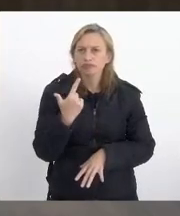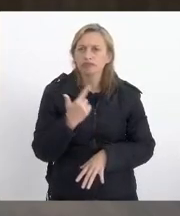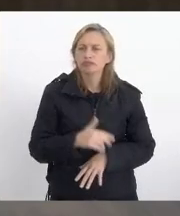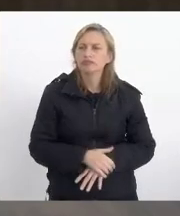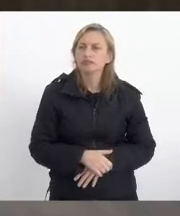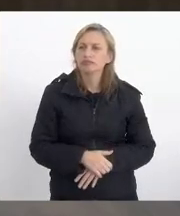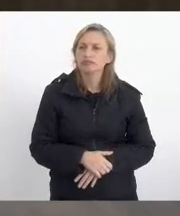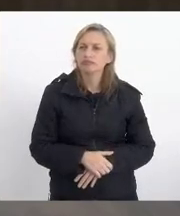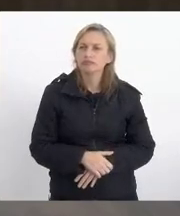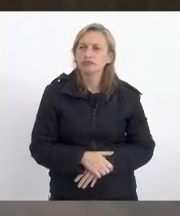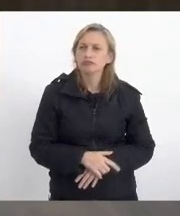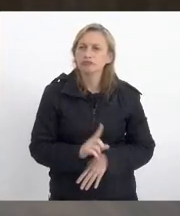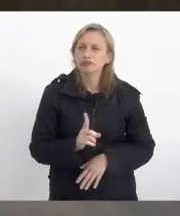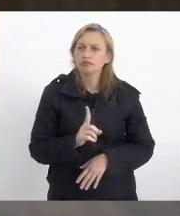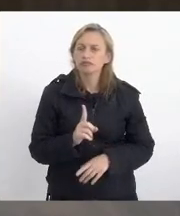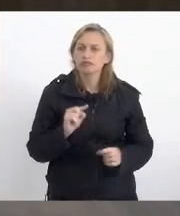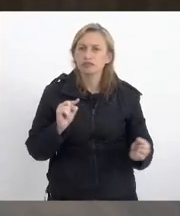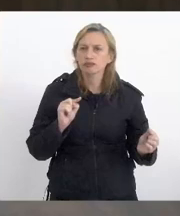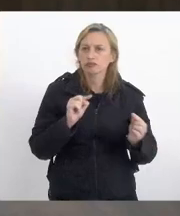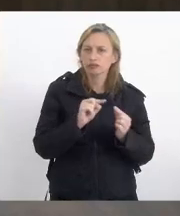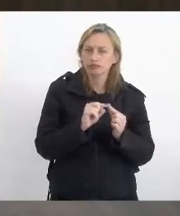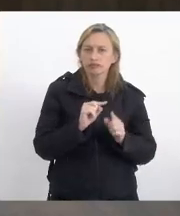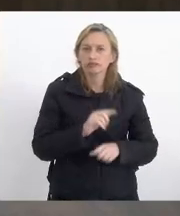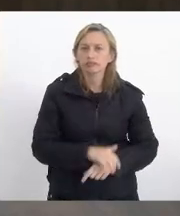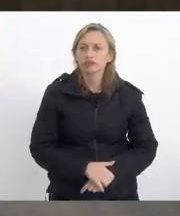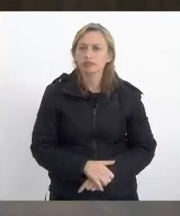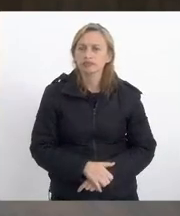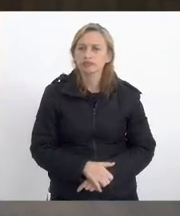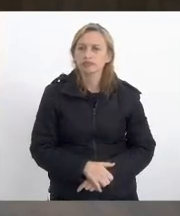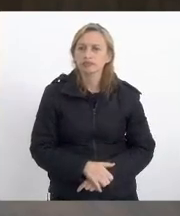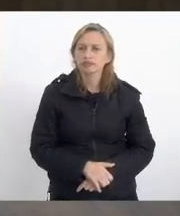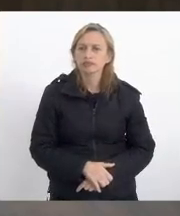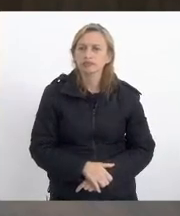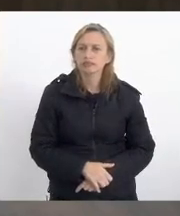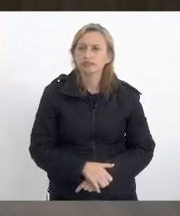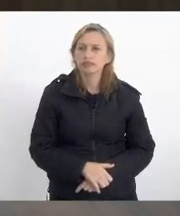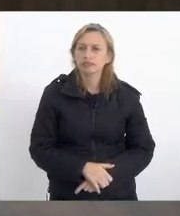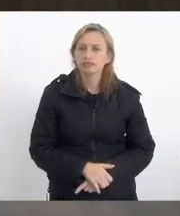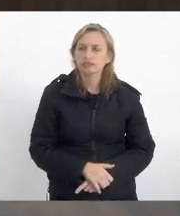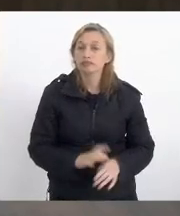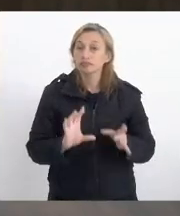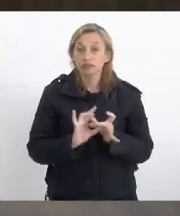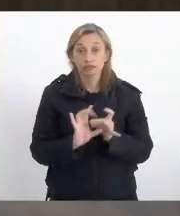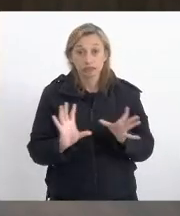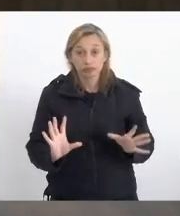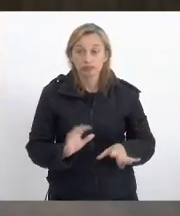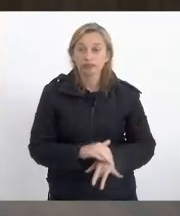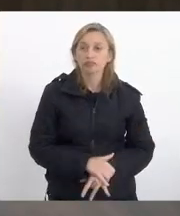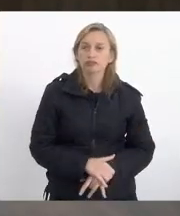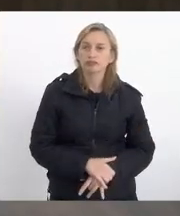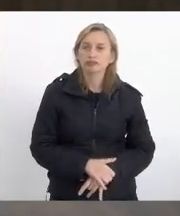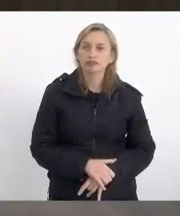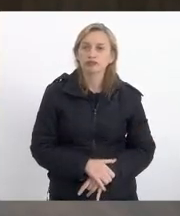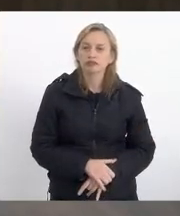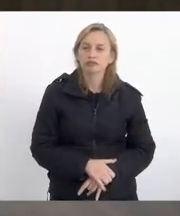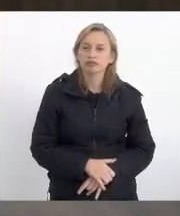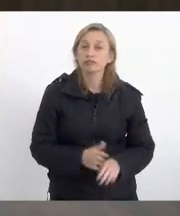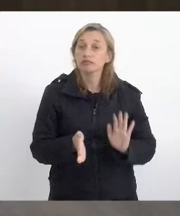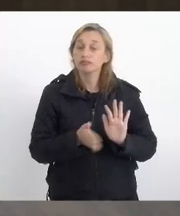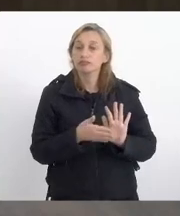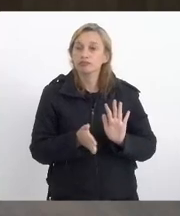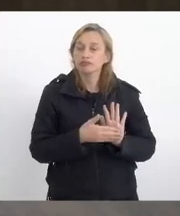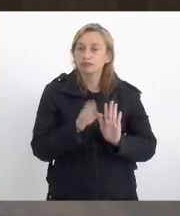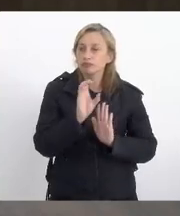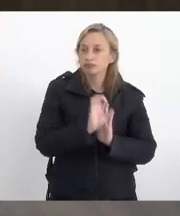que não será objeto de deliberação a proposta de